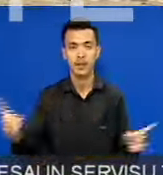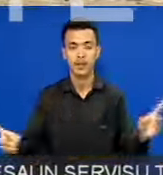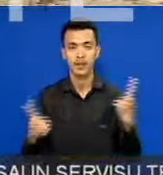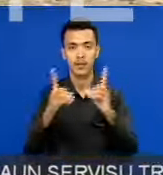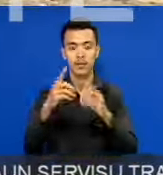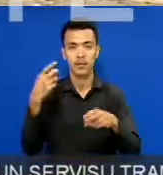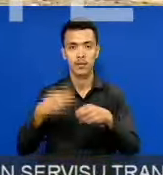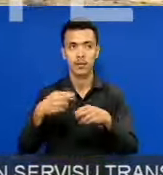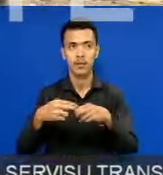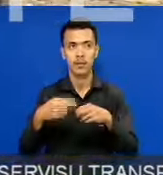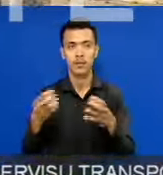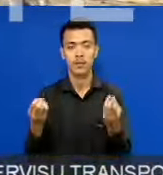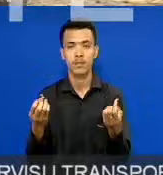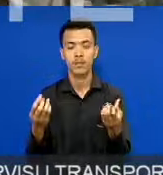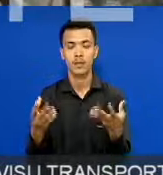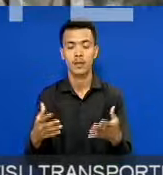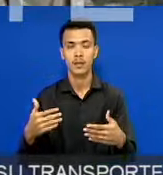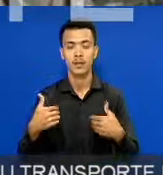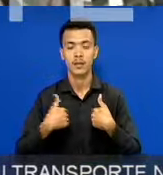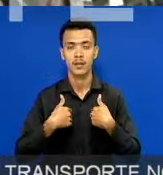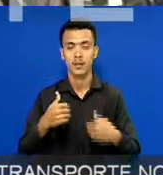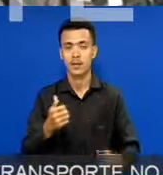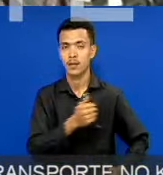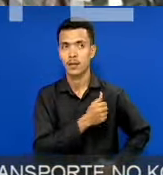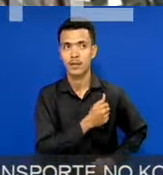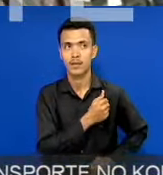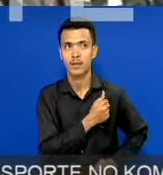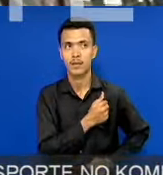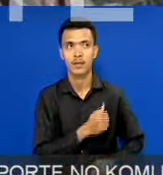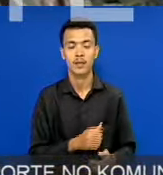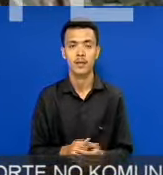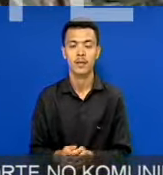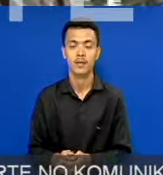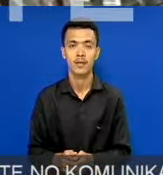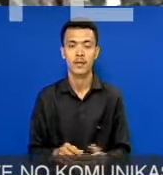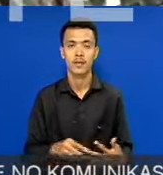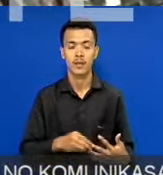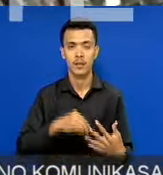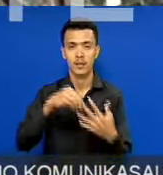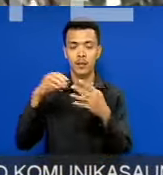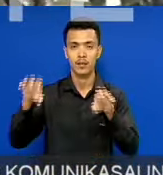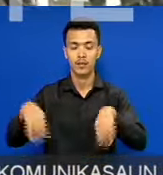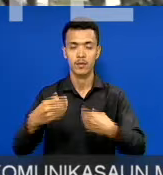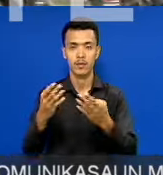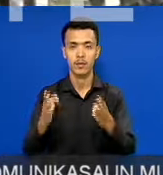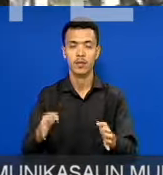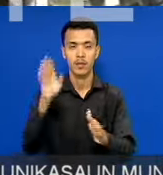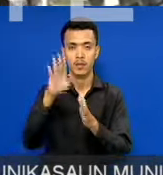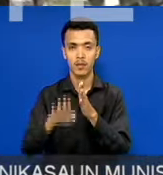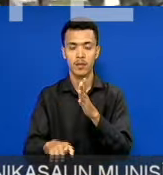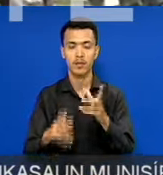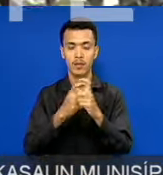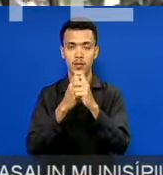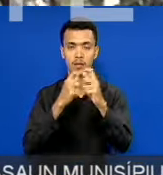desafio barak ia instituição Valentil Força Defesa Timor-Leste através de recurso humano menos transporte, nomos equipamento, mas